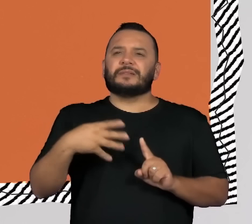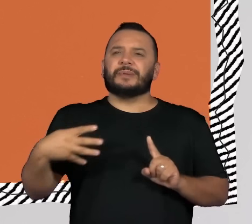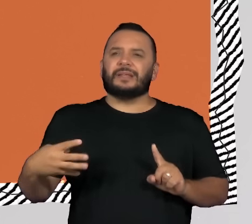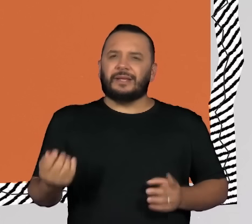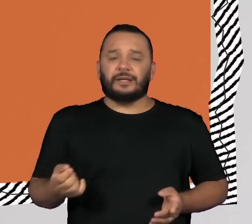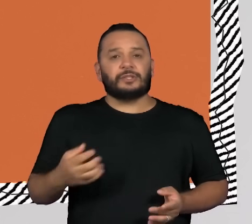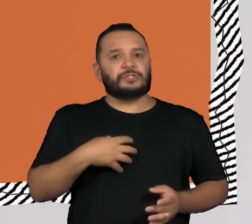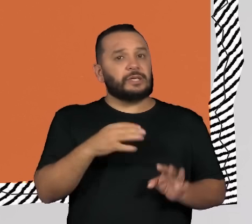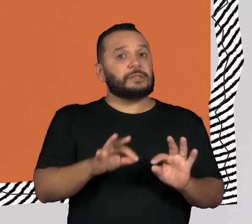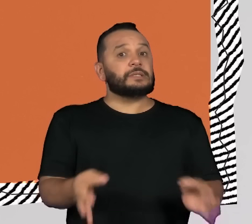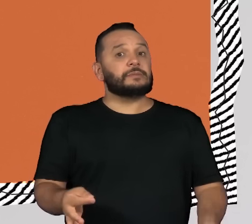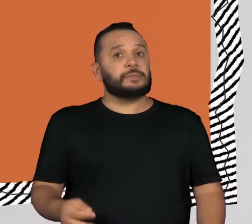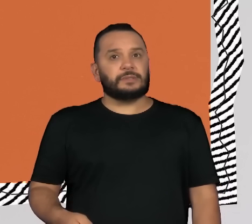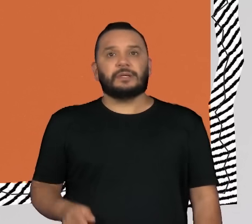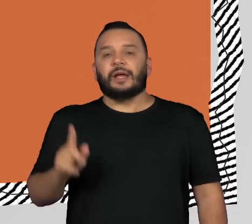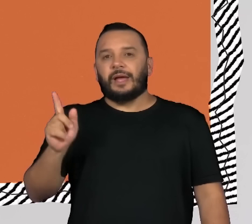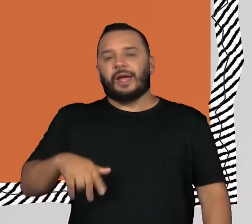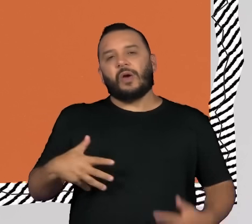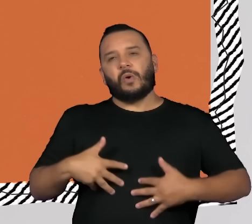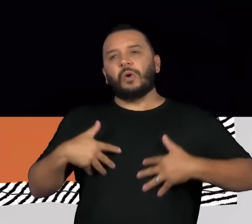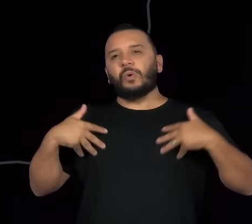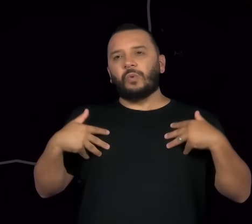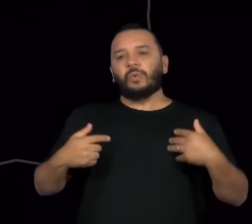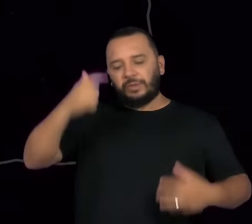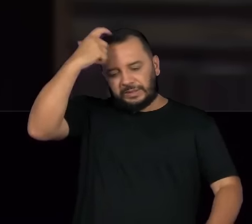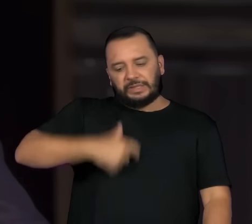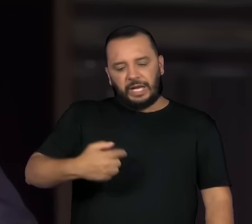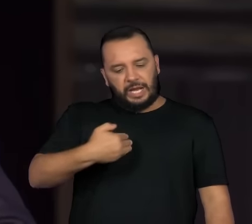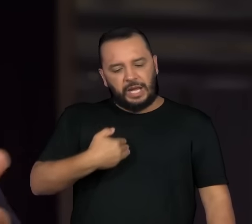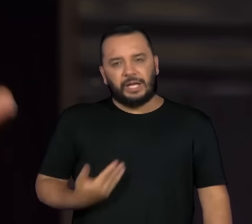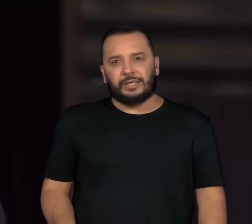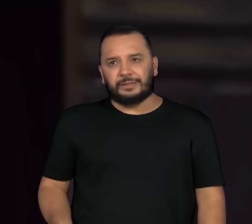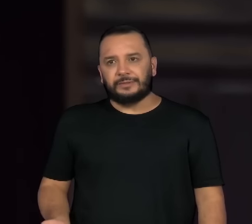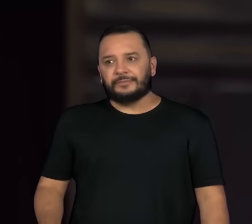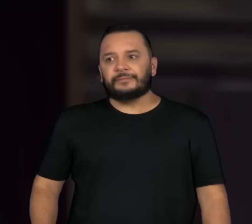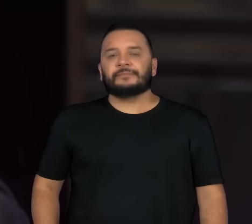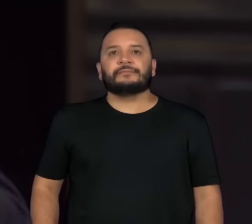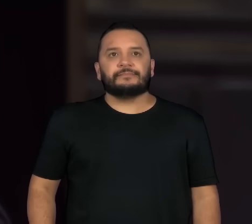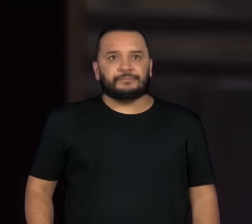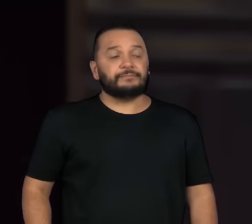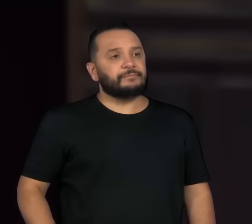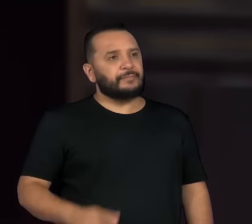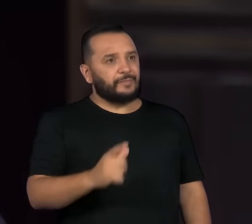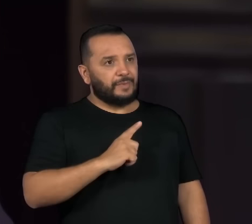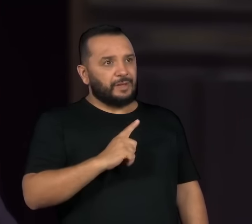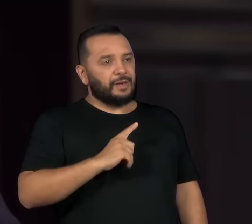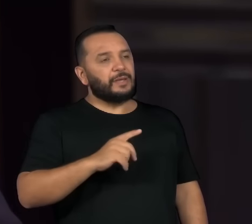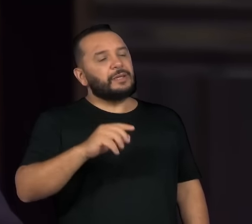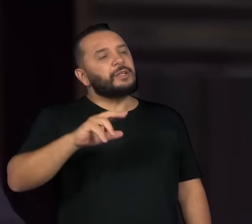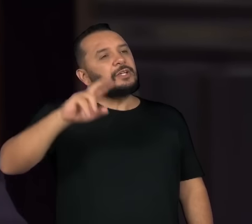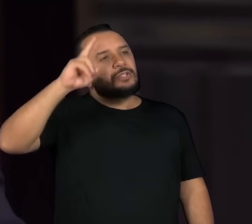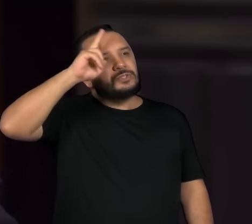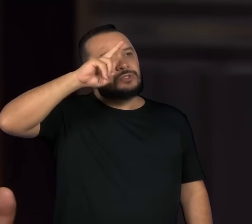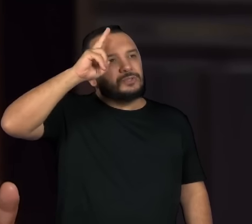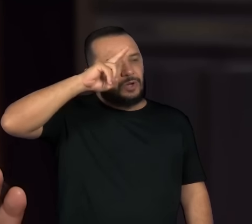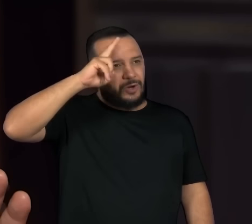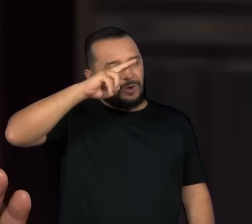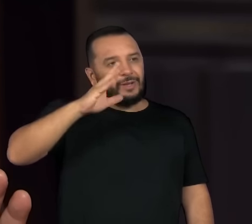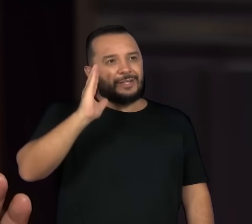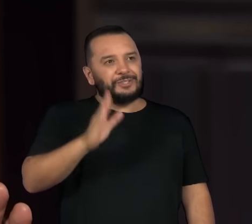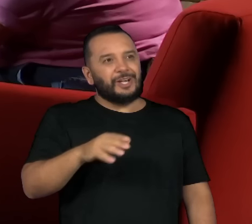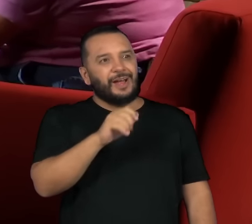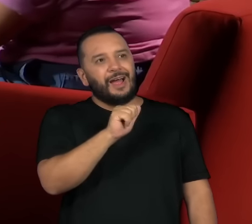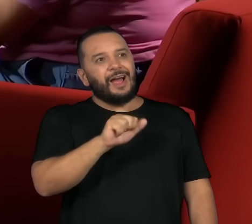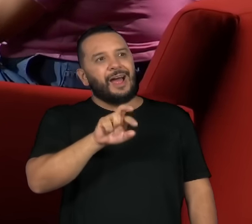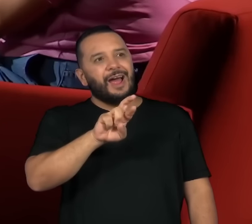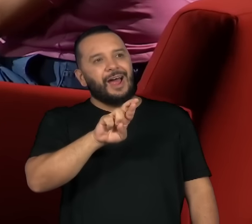maneira simples? Orgulho de ser quem a gente é. Você recebeu muitas histórias, assim, de Arlinders, que é bom avisar